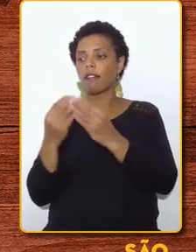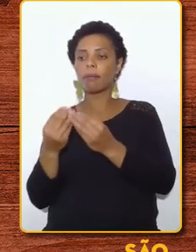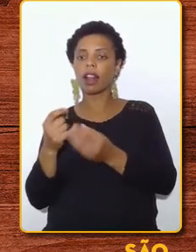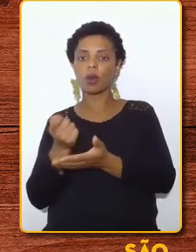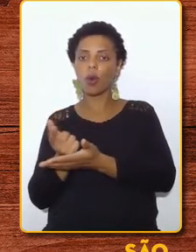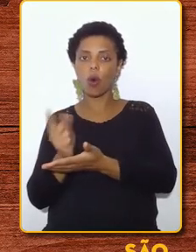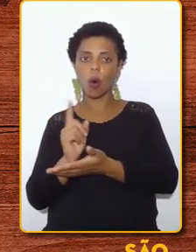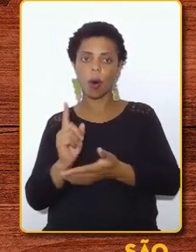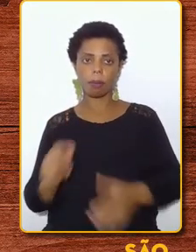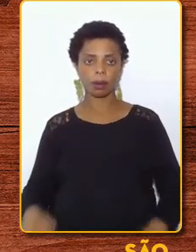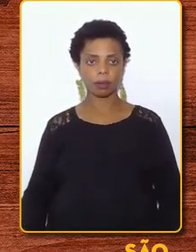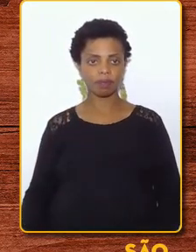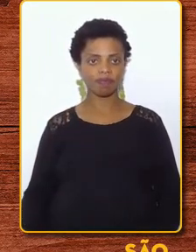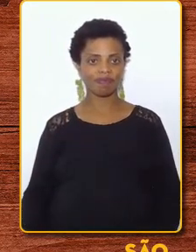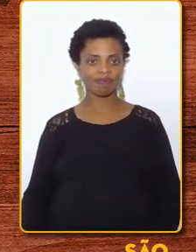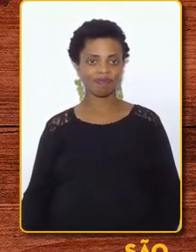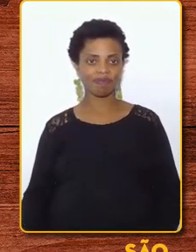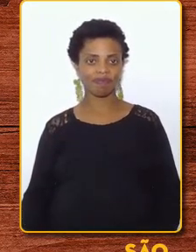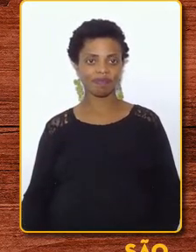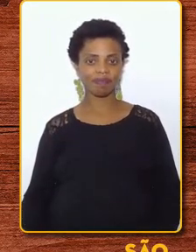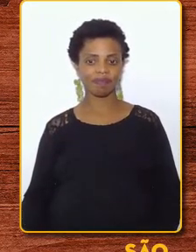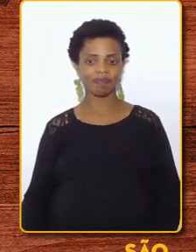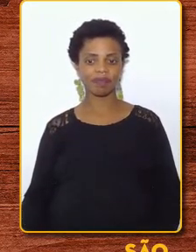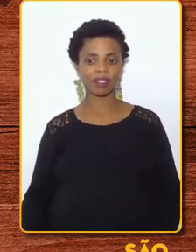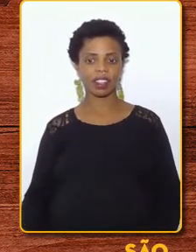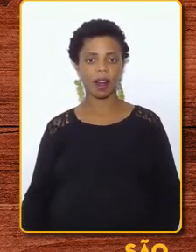Pronto, então vamos voltar para cá.